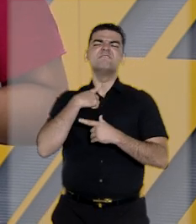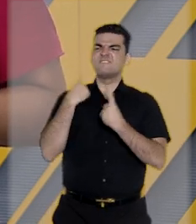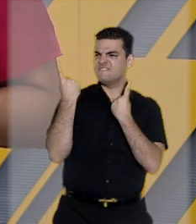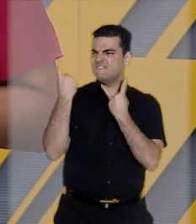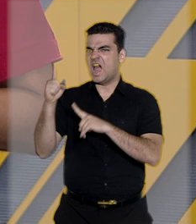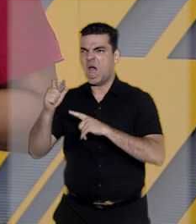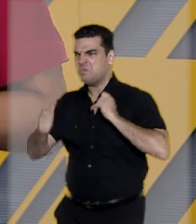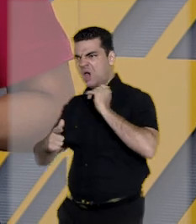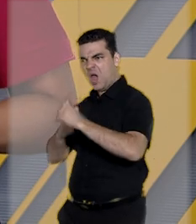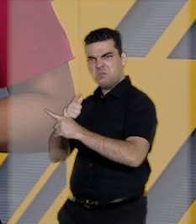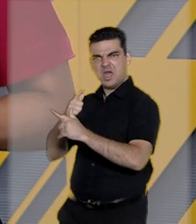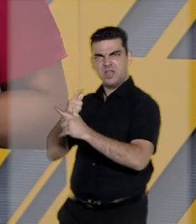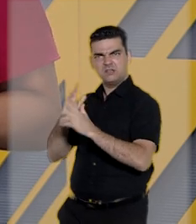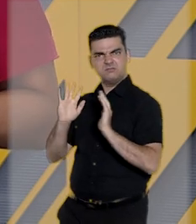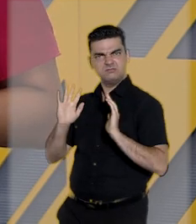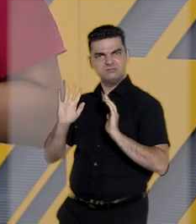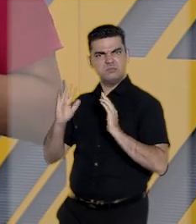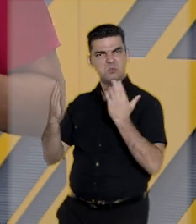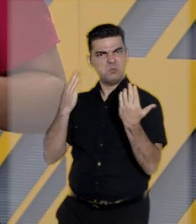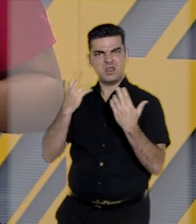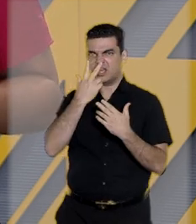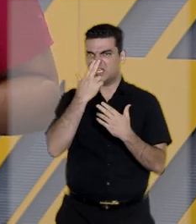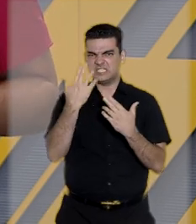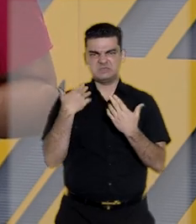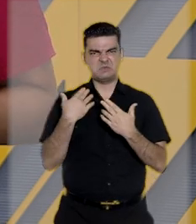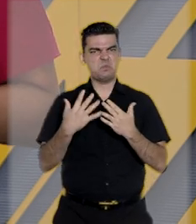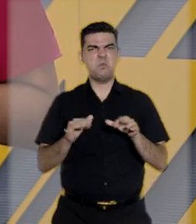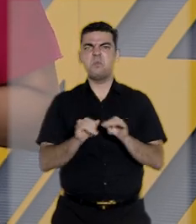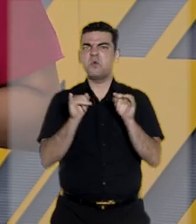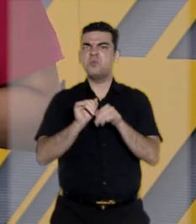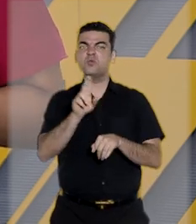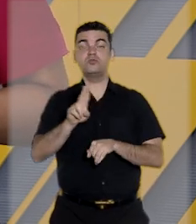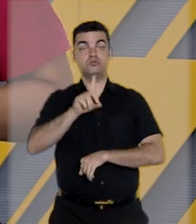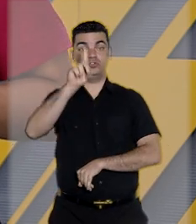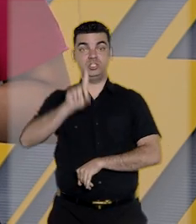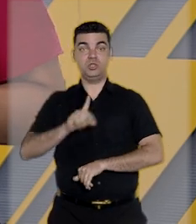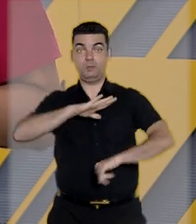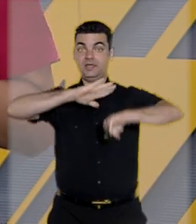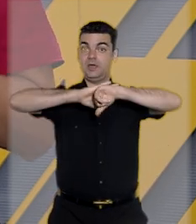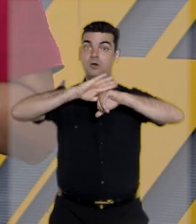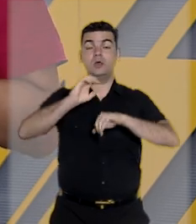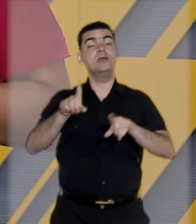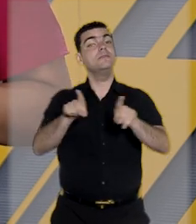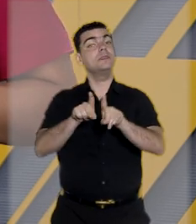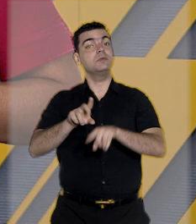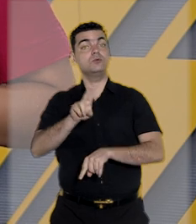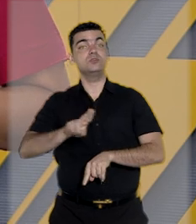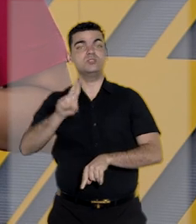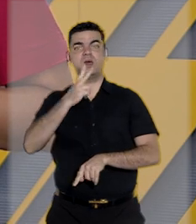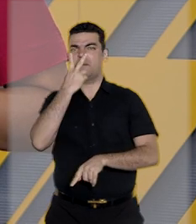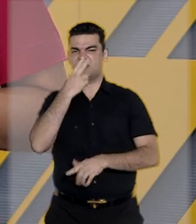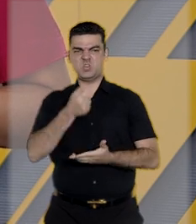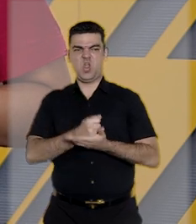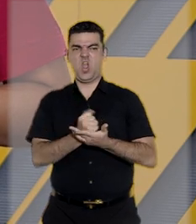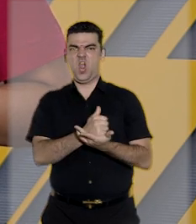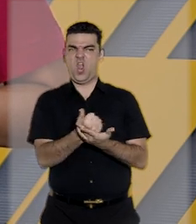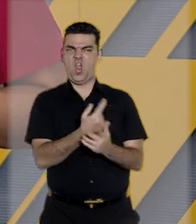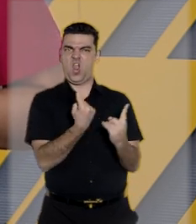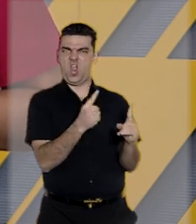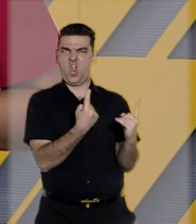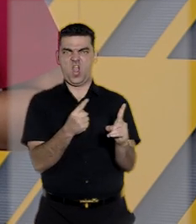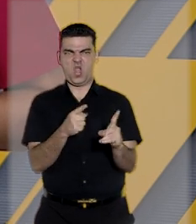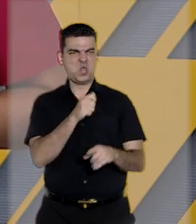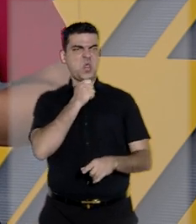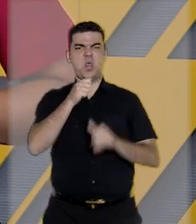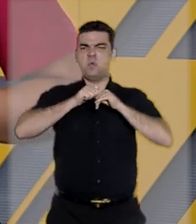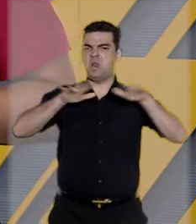de acusar levianamente seria não só banalizar o uso do direito penal, como utilizá-lo como forma de controlar